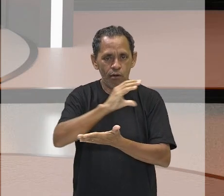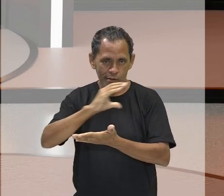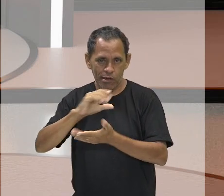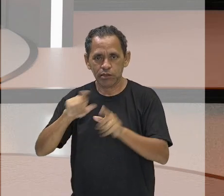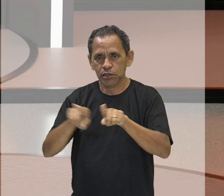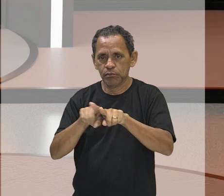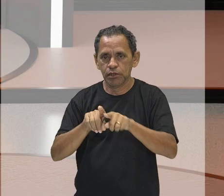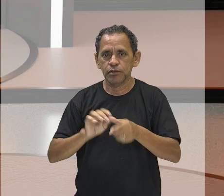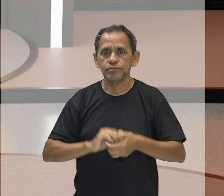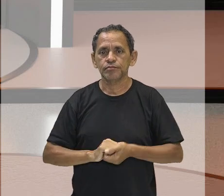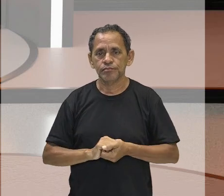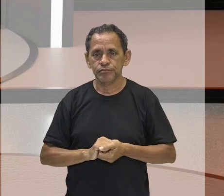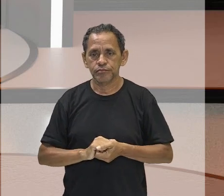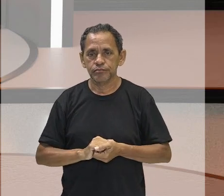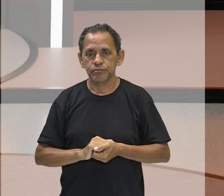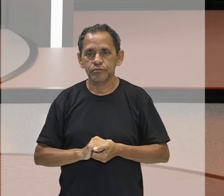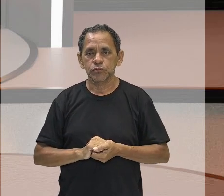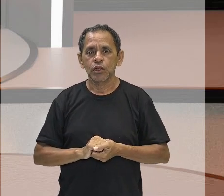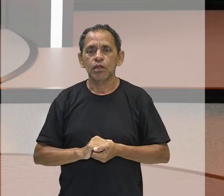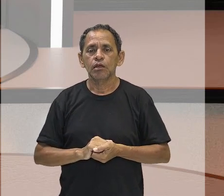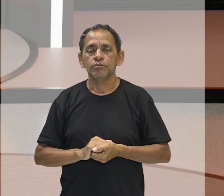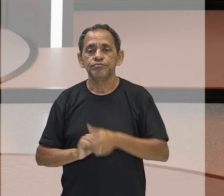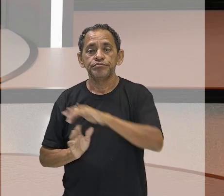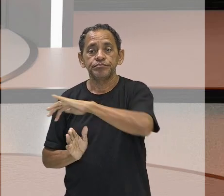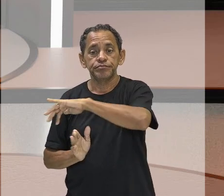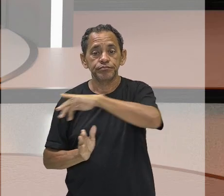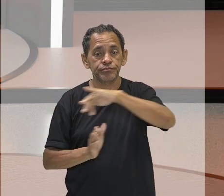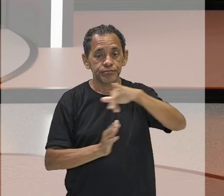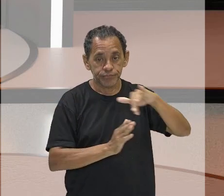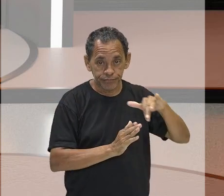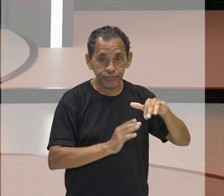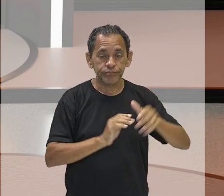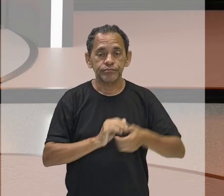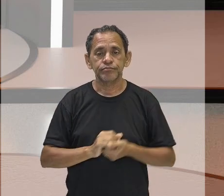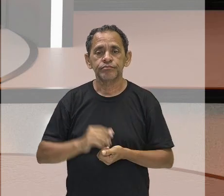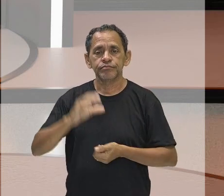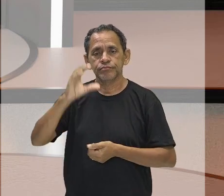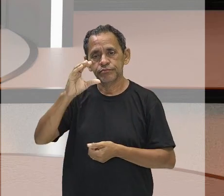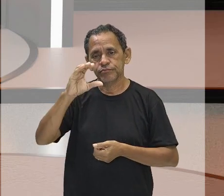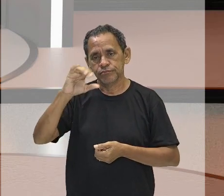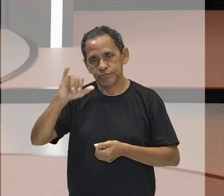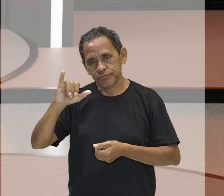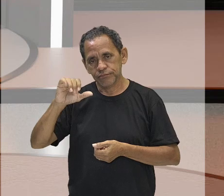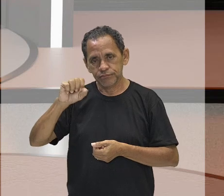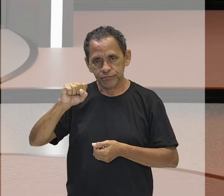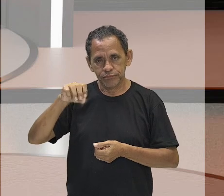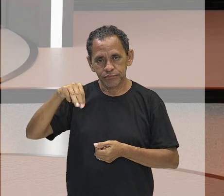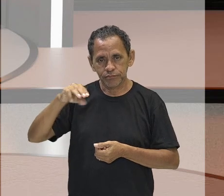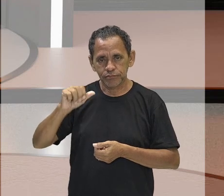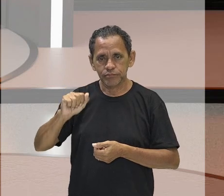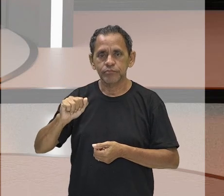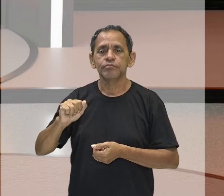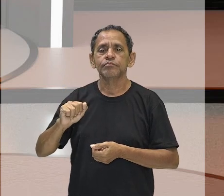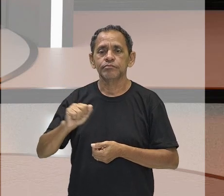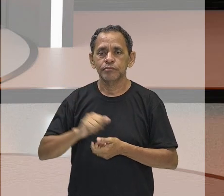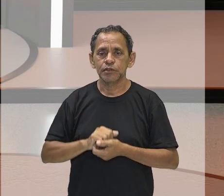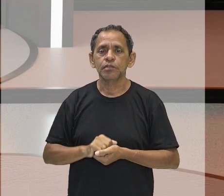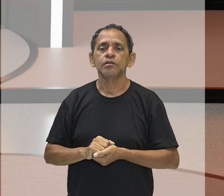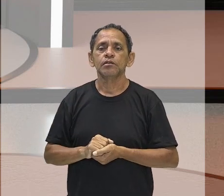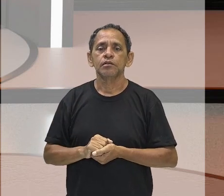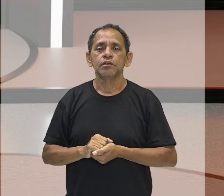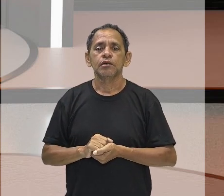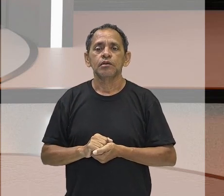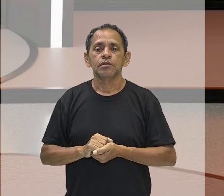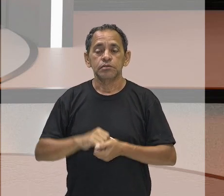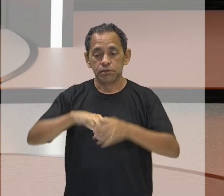galerinha, quando eu falo de cisma do Oriente, eu estou falando da separação da Igreja Católica, que